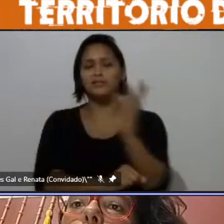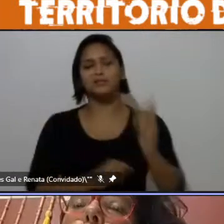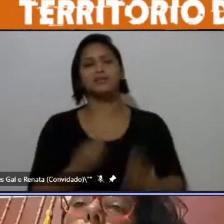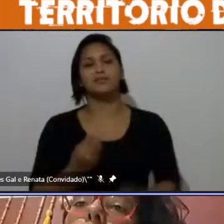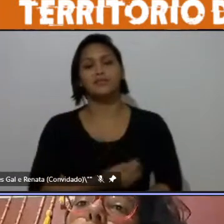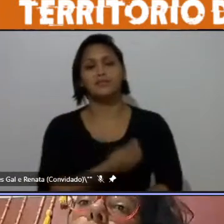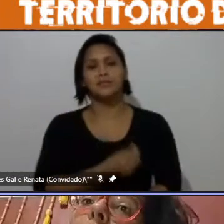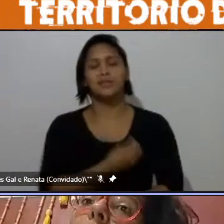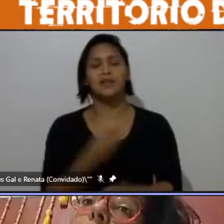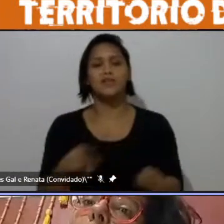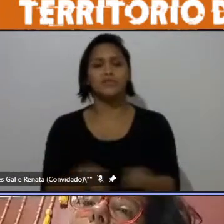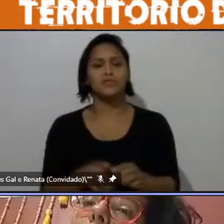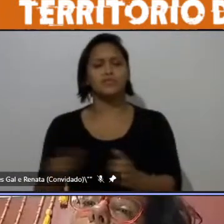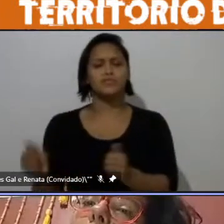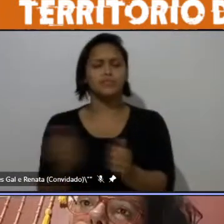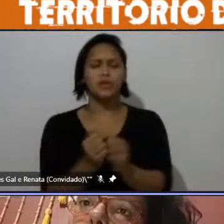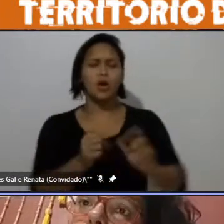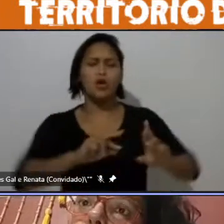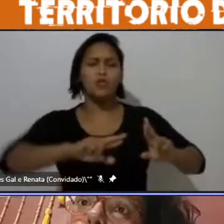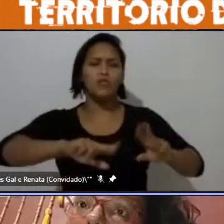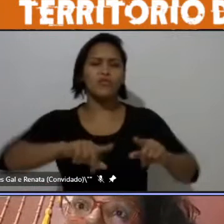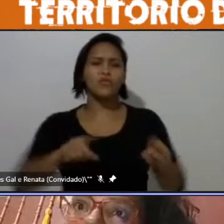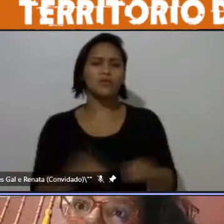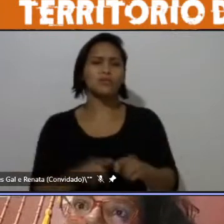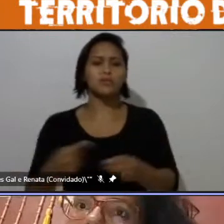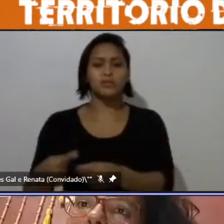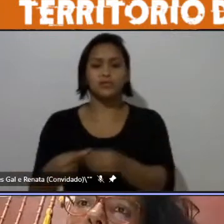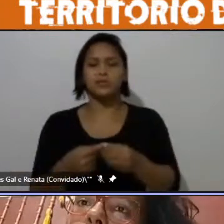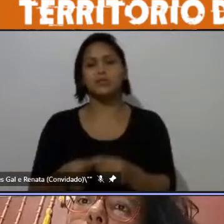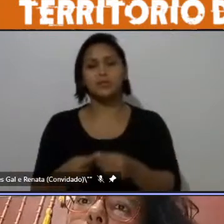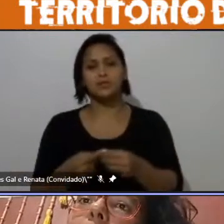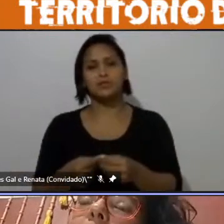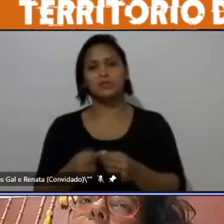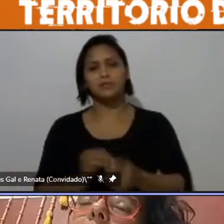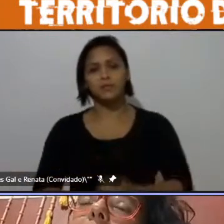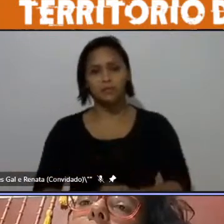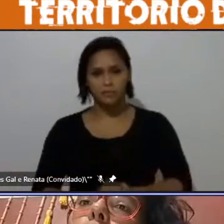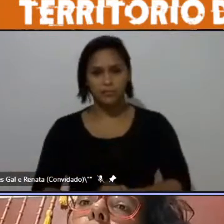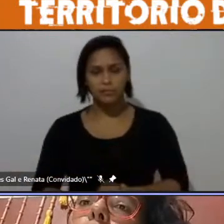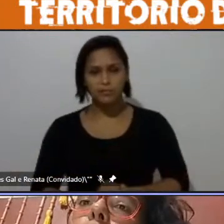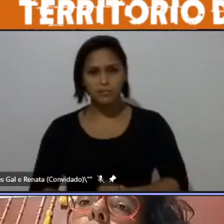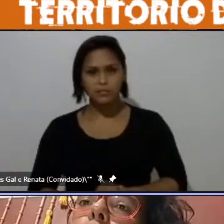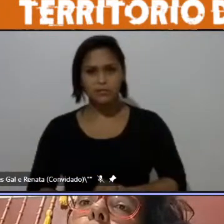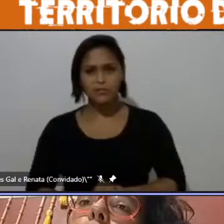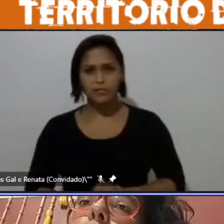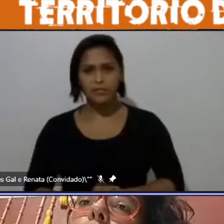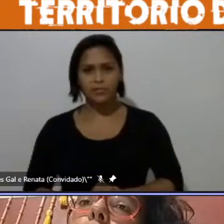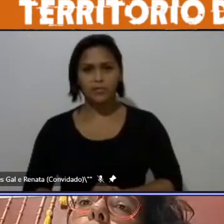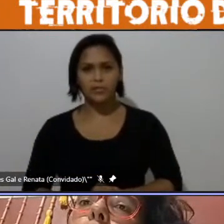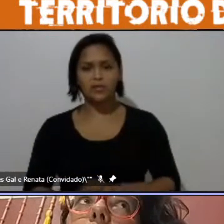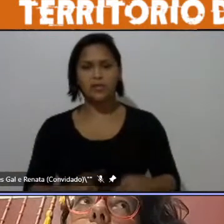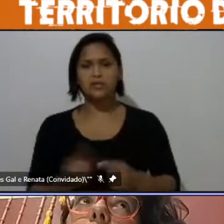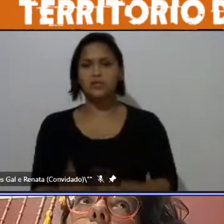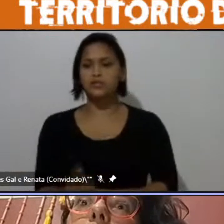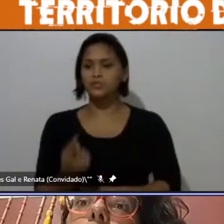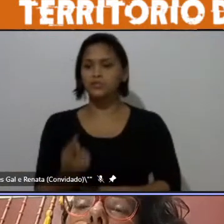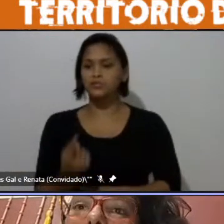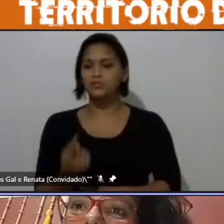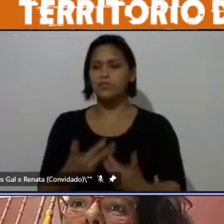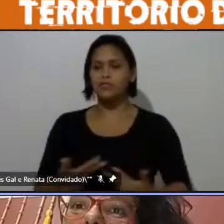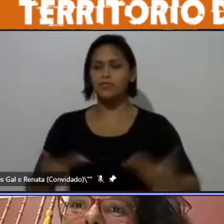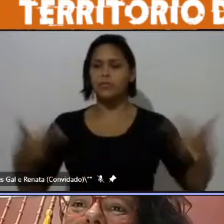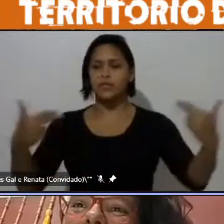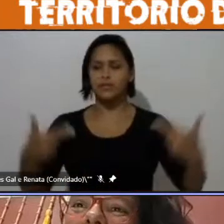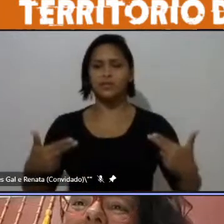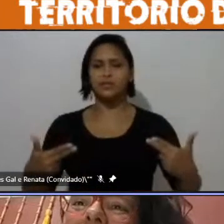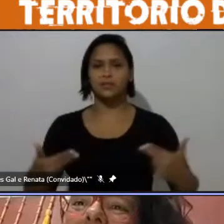vida, de forma diferenciada da sociedade urbana. Então, muitas vezes,